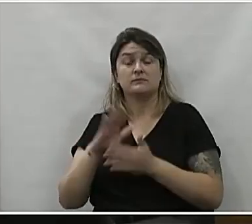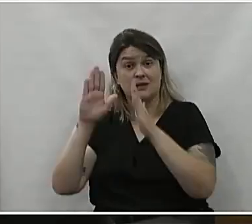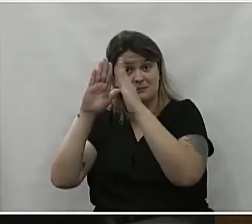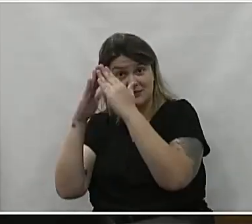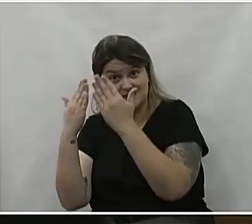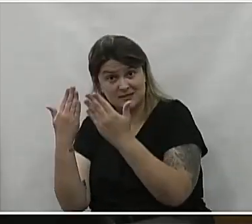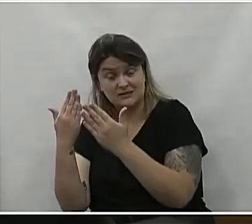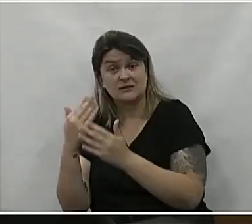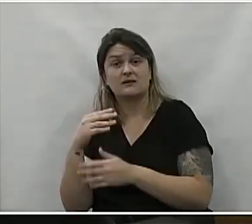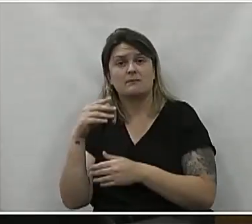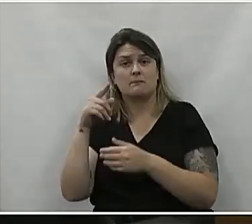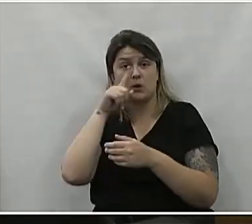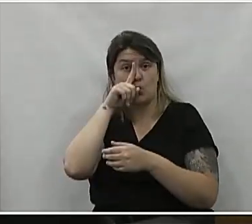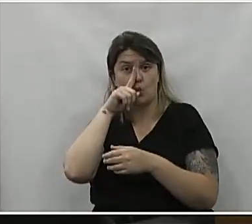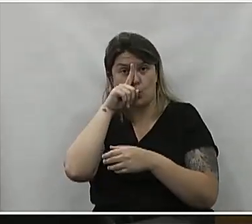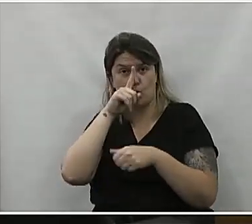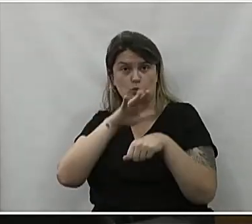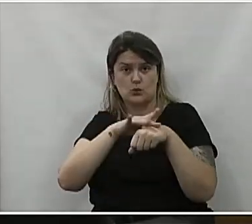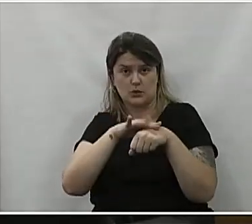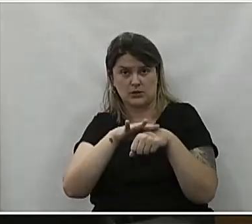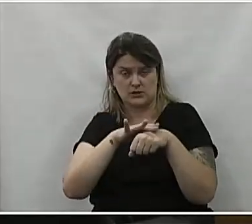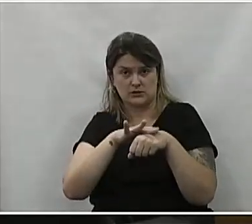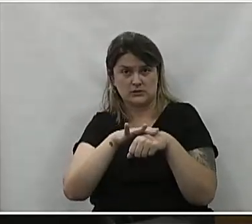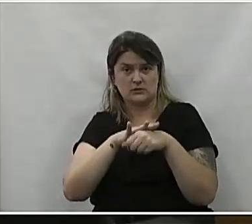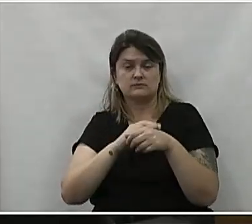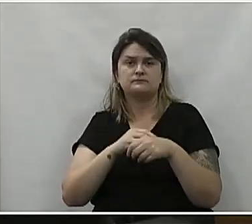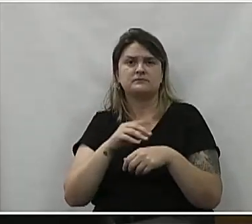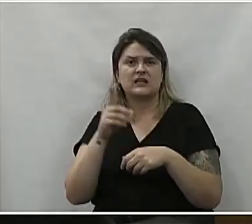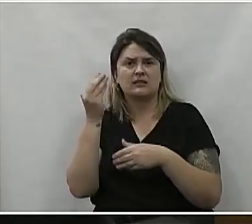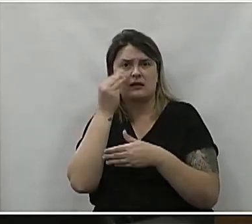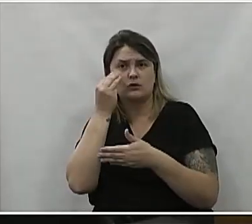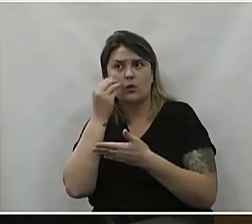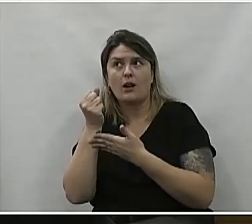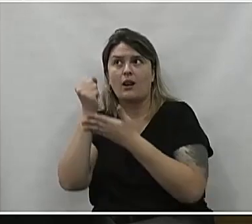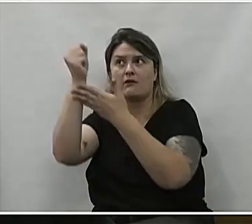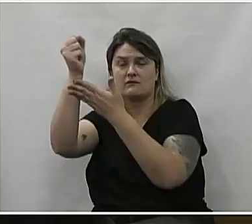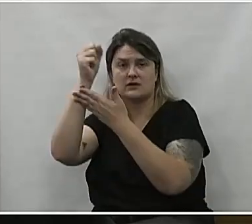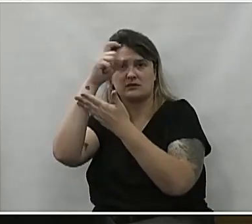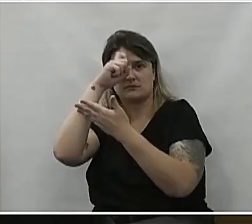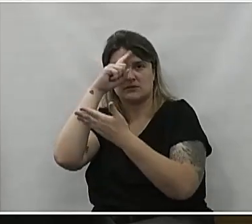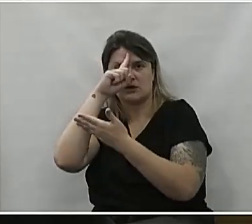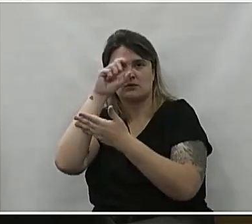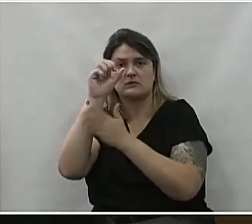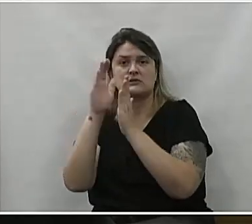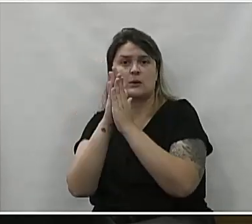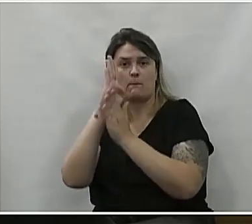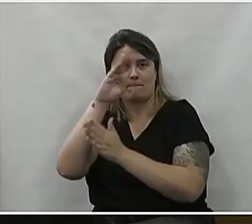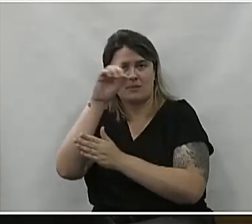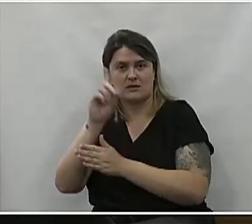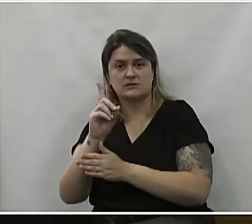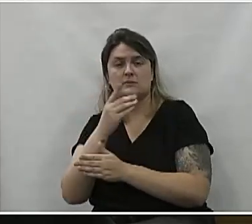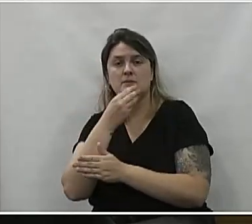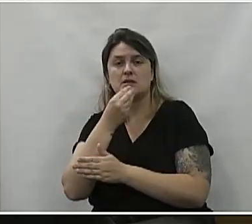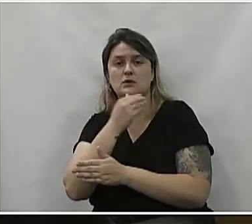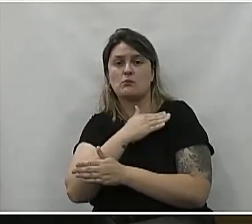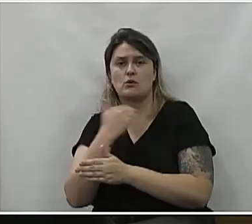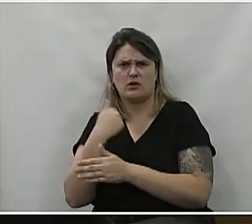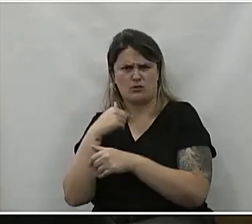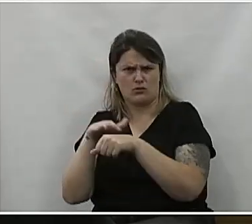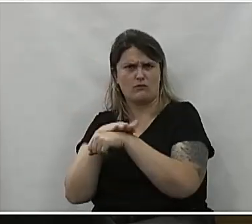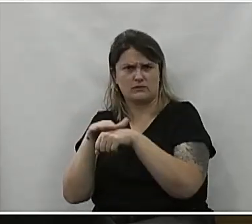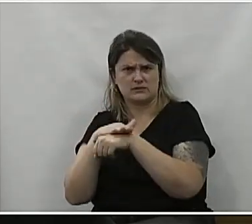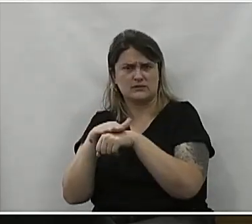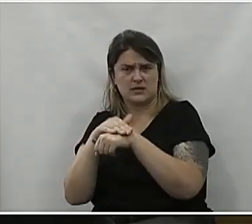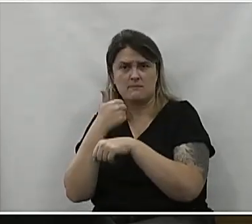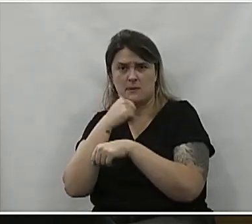Teve o estado De agravamento Quando Tentaram levar Pro São Brás Foi tarde Faleceu O menino Eu conversei Com a mãe do